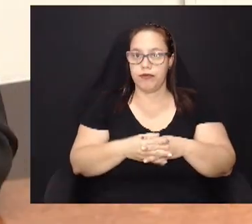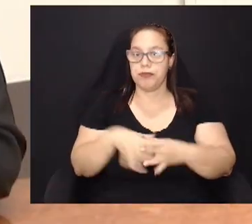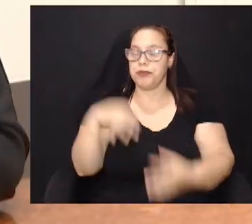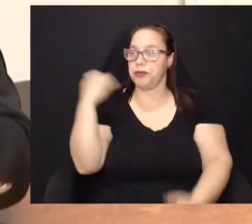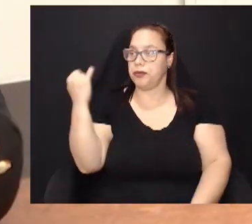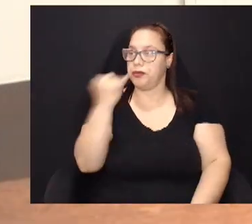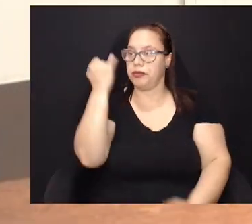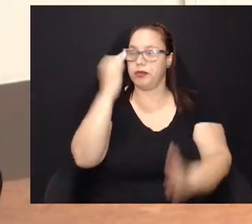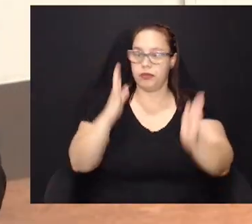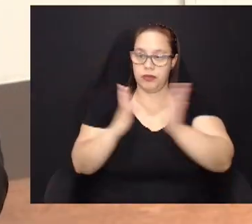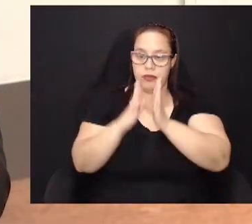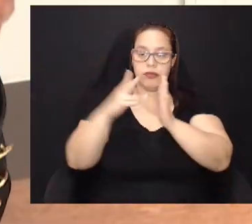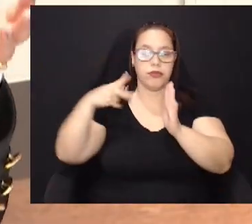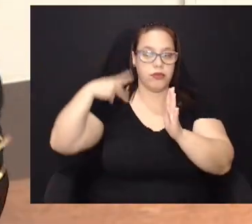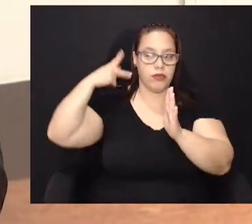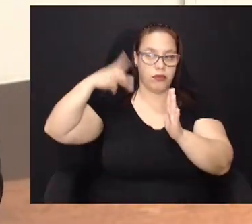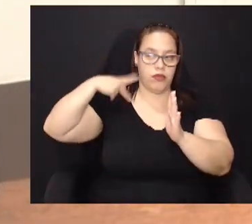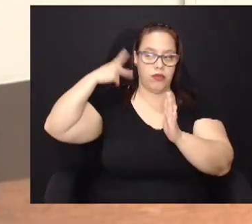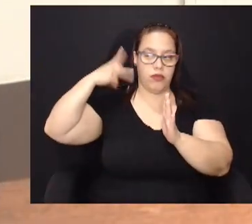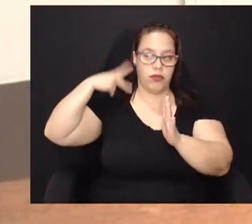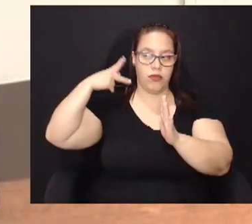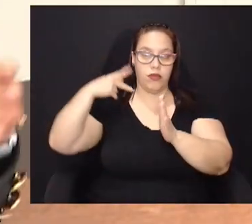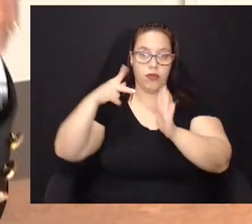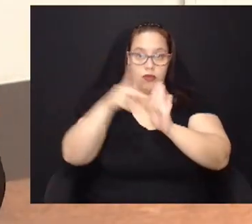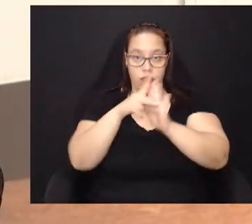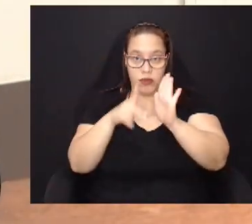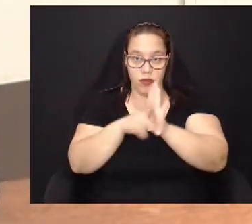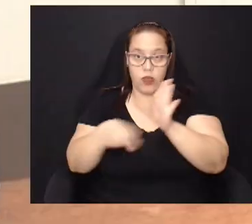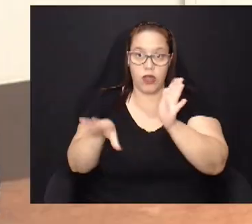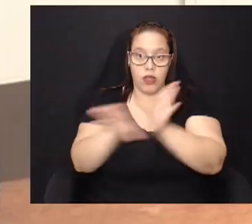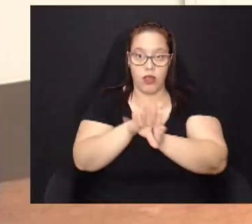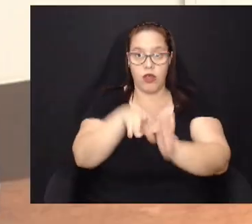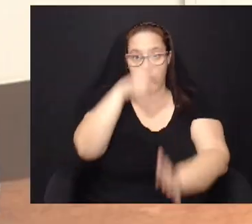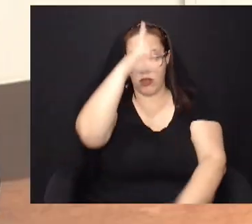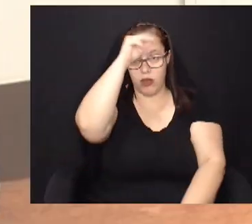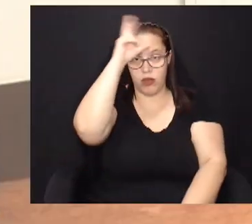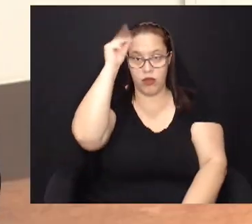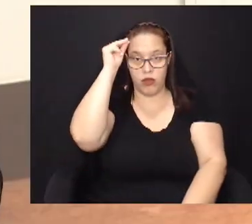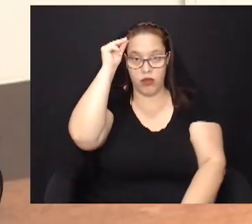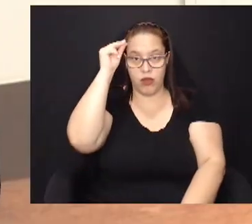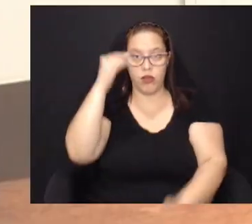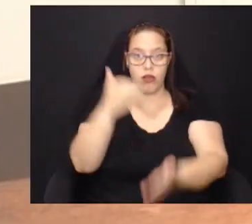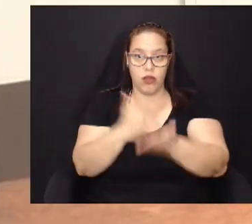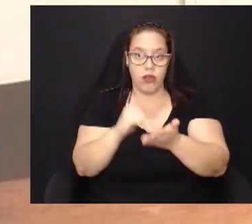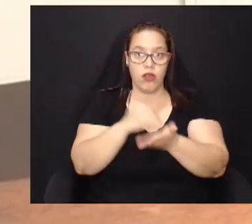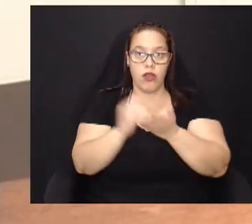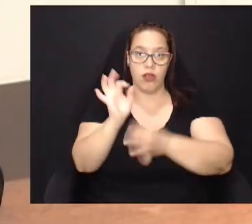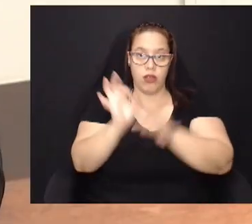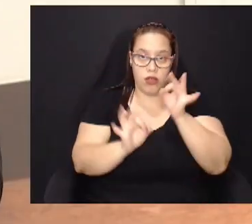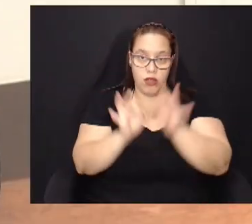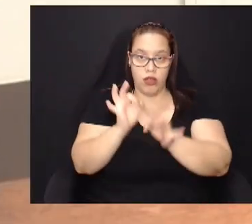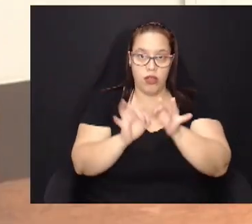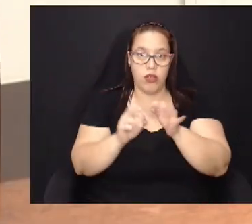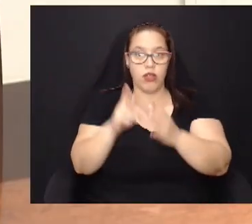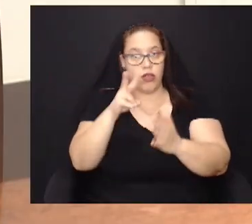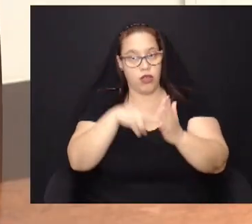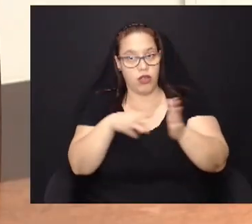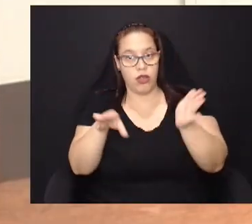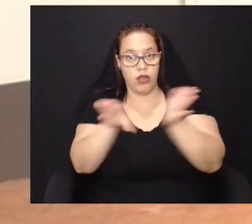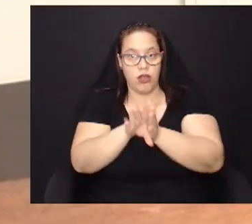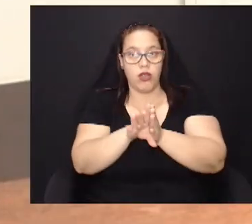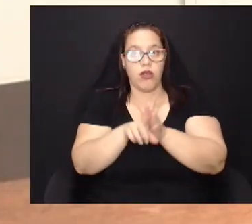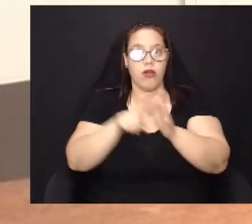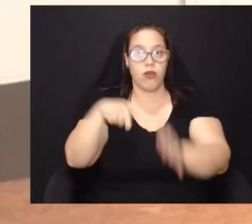frente parlamentar, né? Porque o projeto vem da prefeitura, passa pela Secretaria de Justiça, passa por revisão, chega aqui, passa por